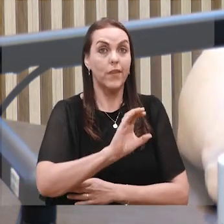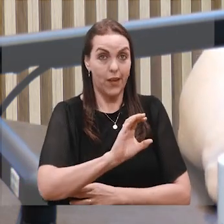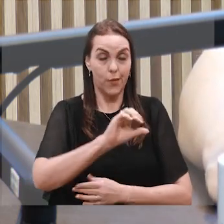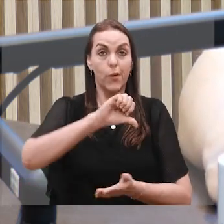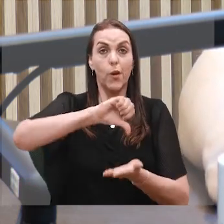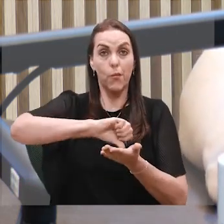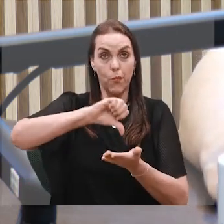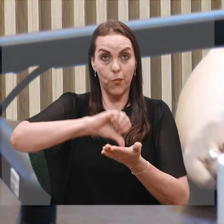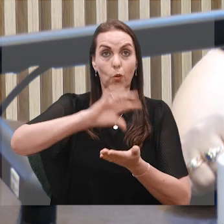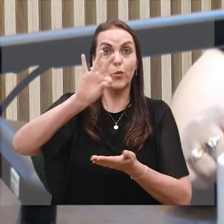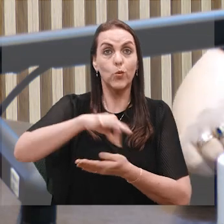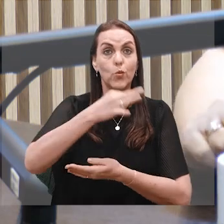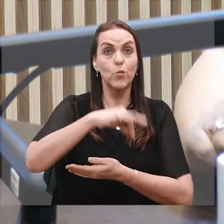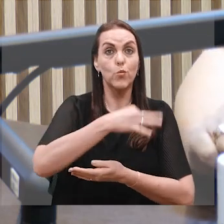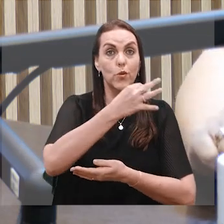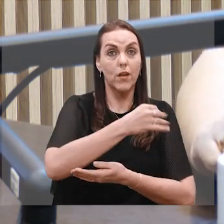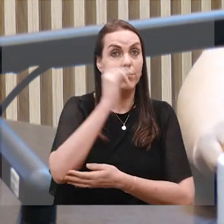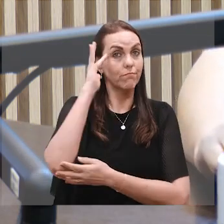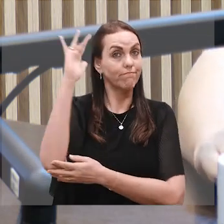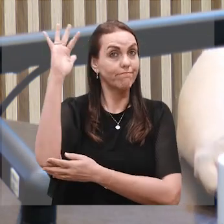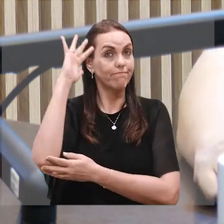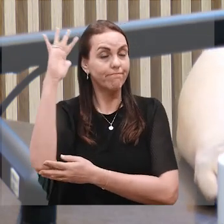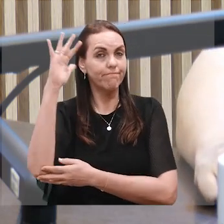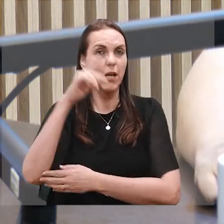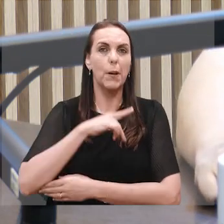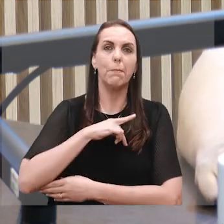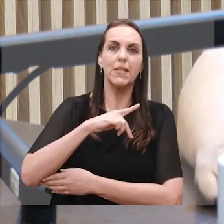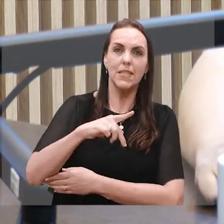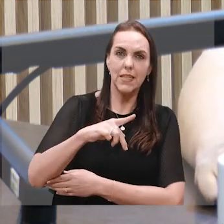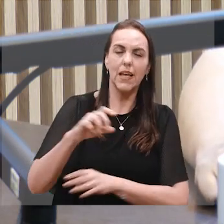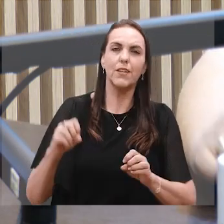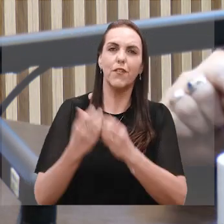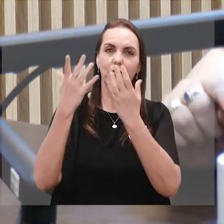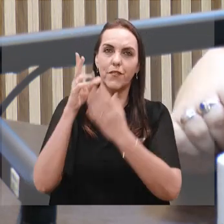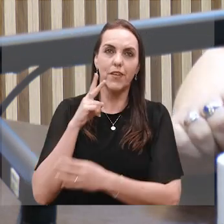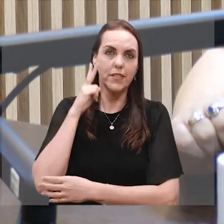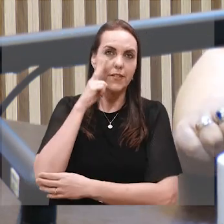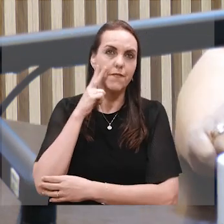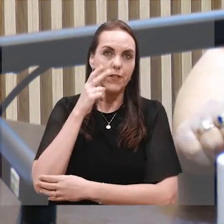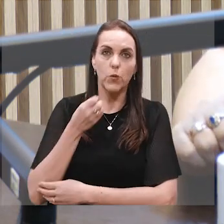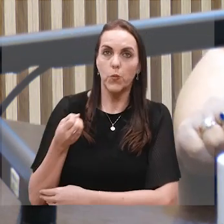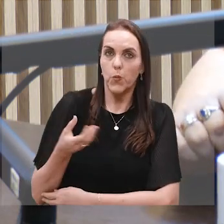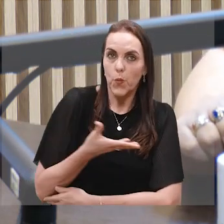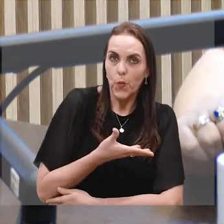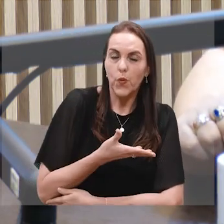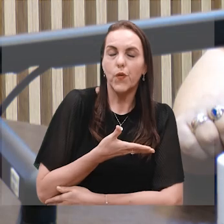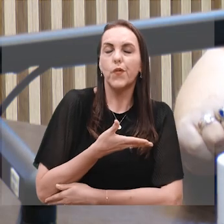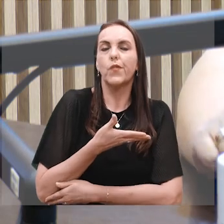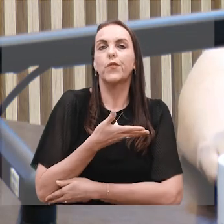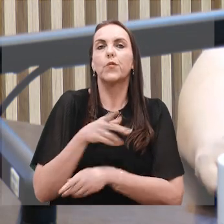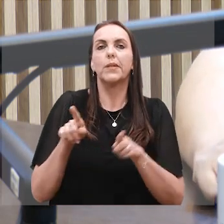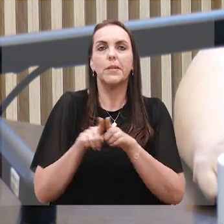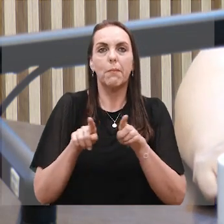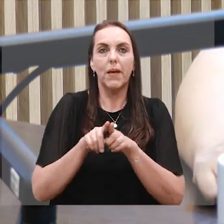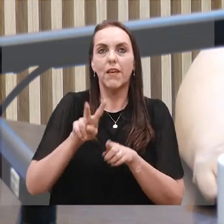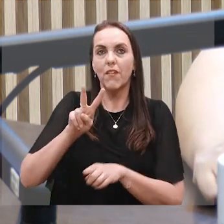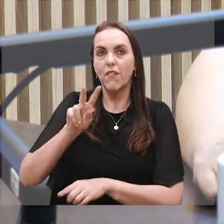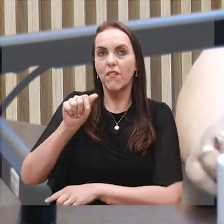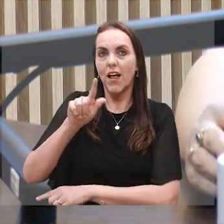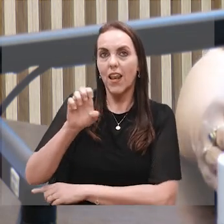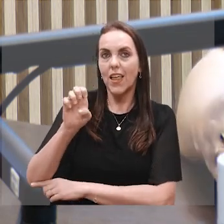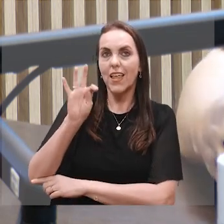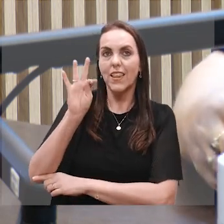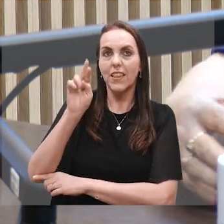Ponto de Cultura Costurando Sonhos, presidente da Festa do Vinho Novo, o que mais? Do Vale